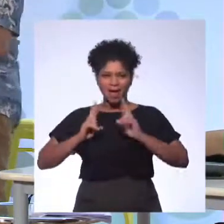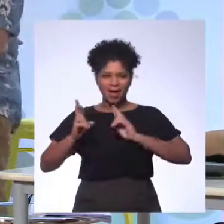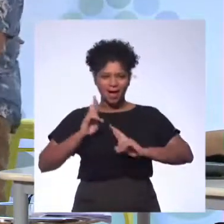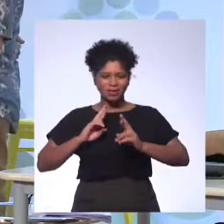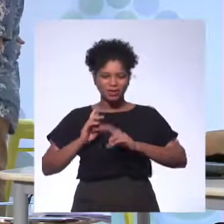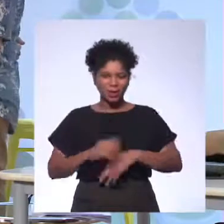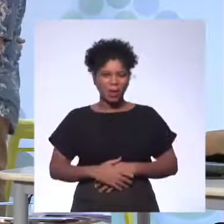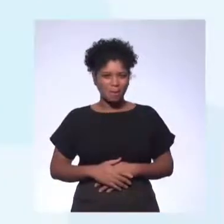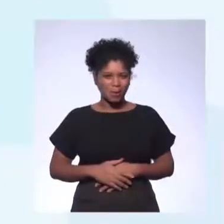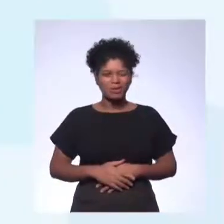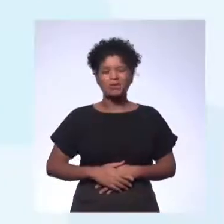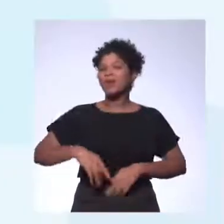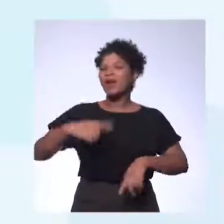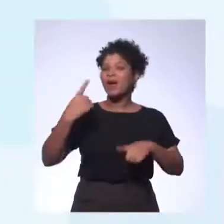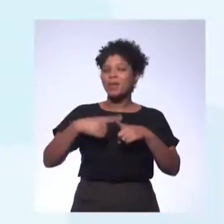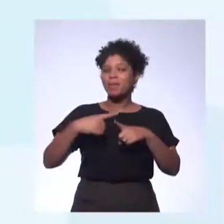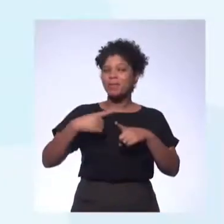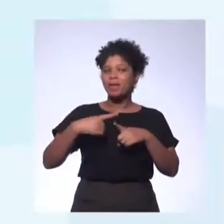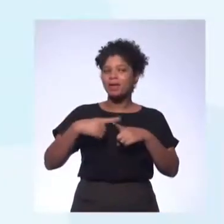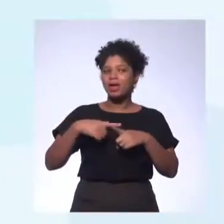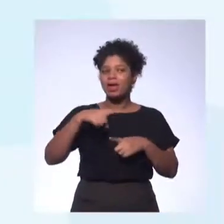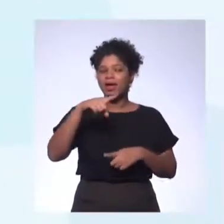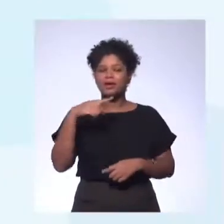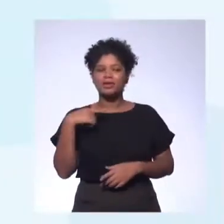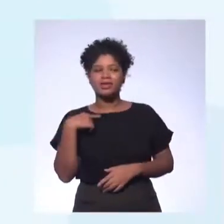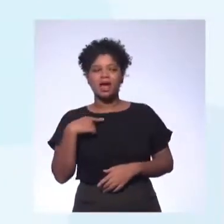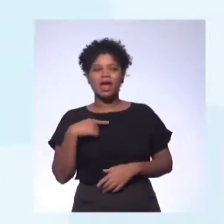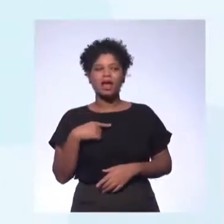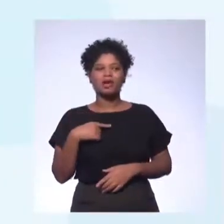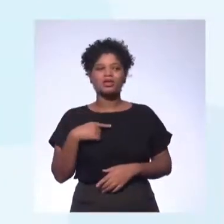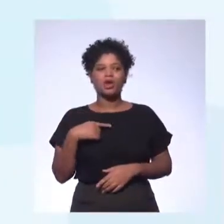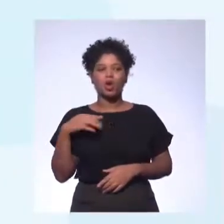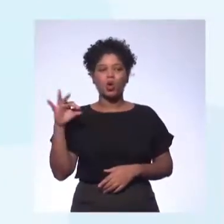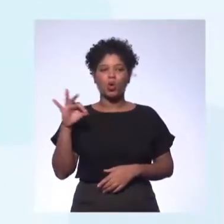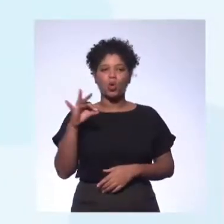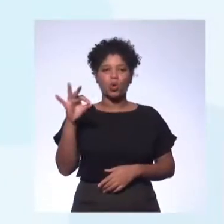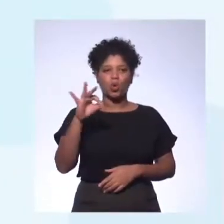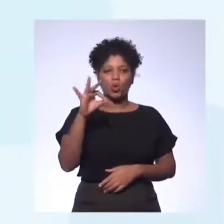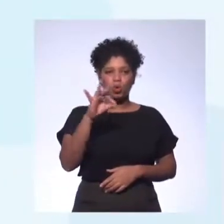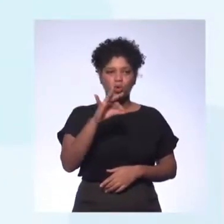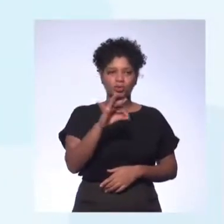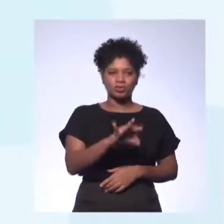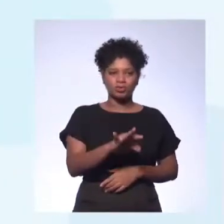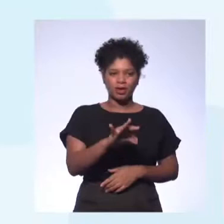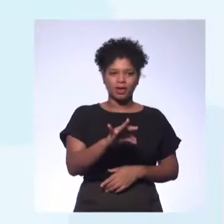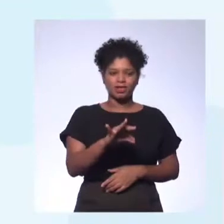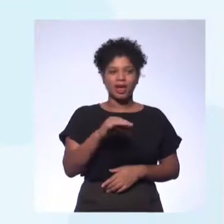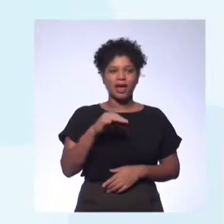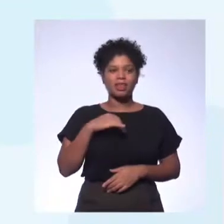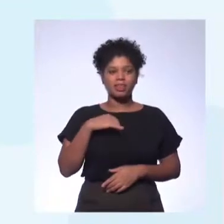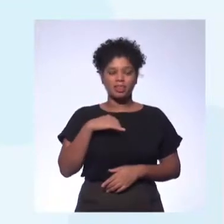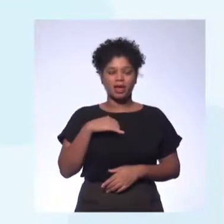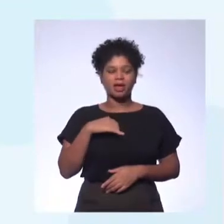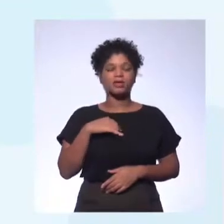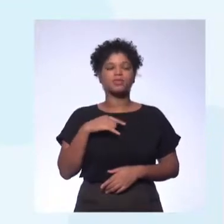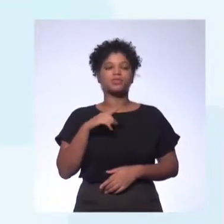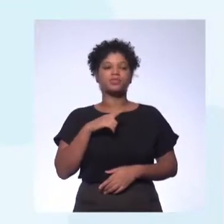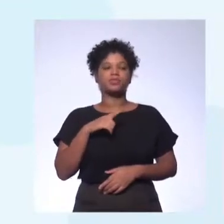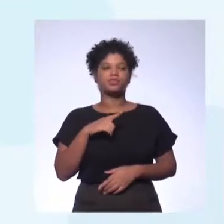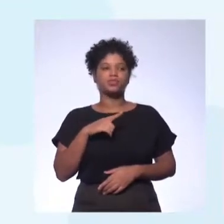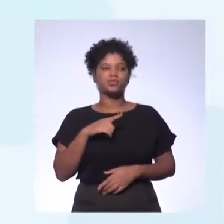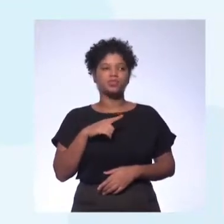por que isso ocorre Então temos aqui né Eu acredito que eu já respondi essa pergunta nós temos aí